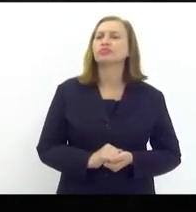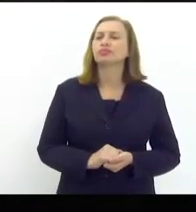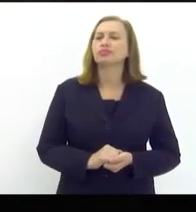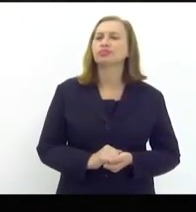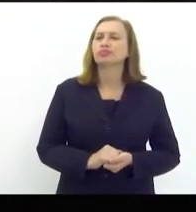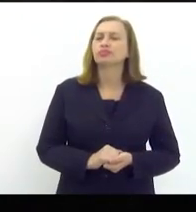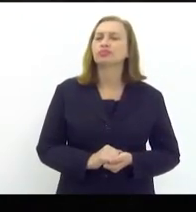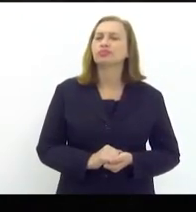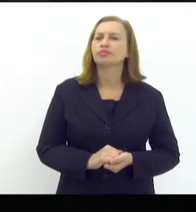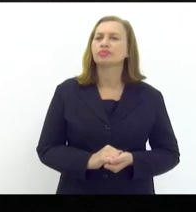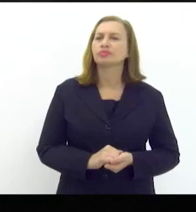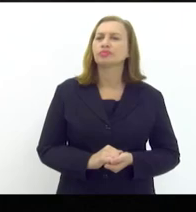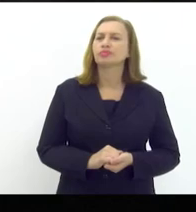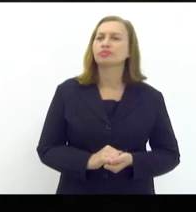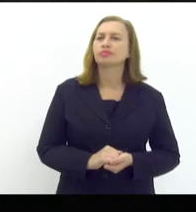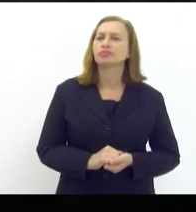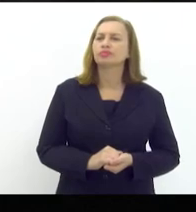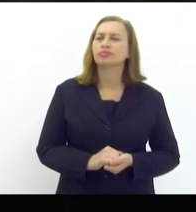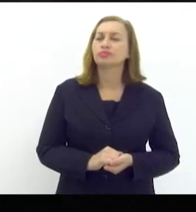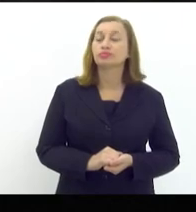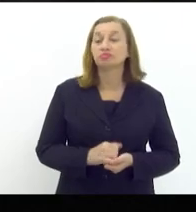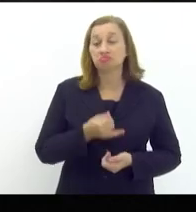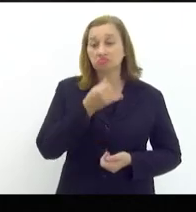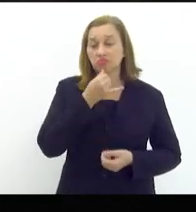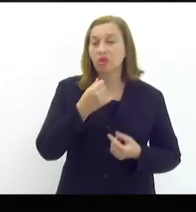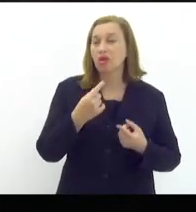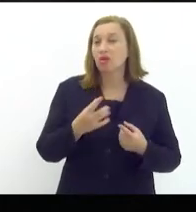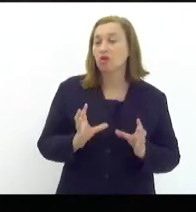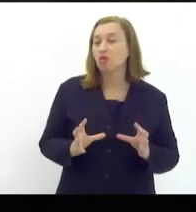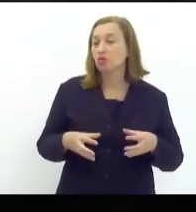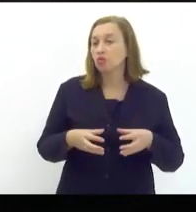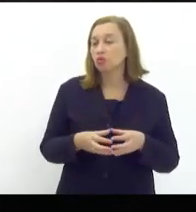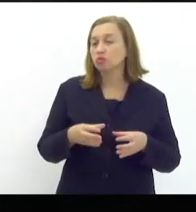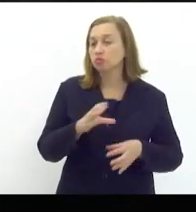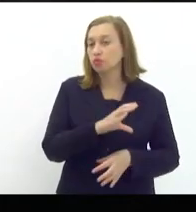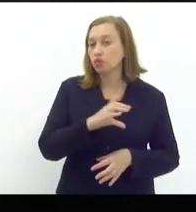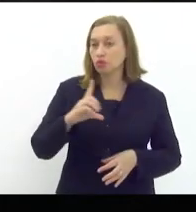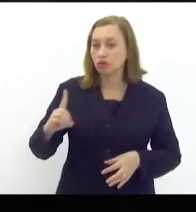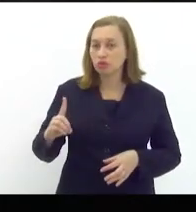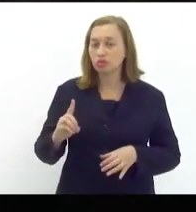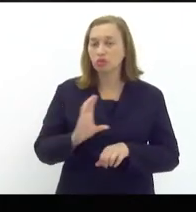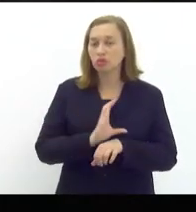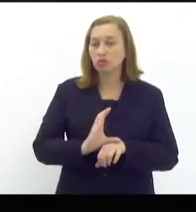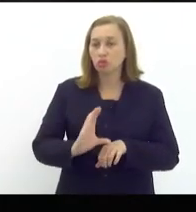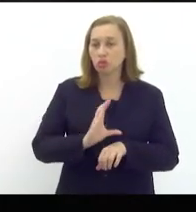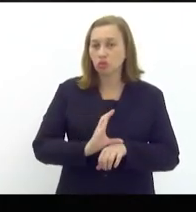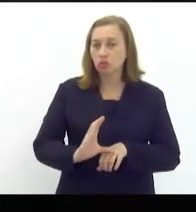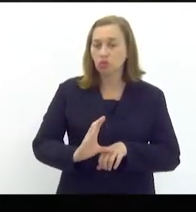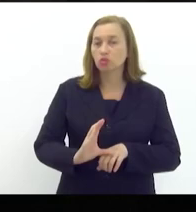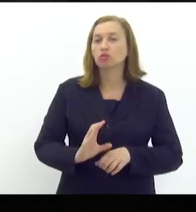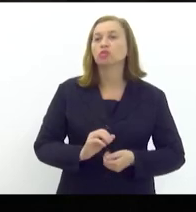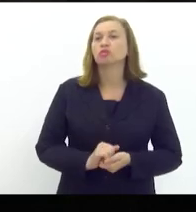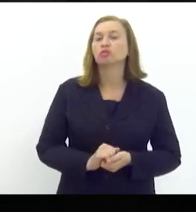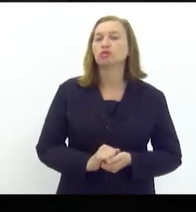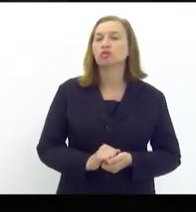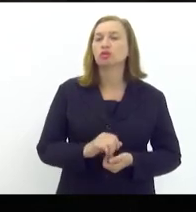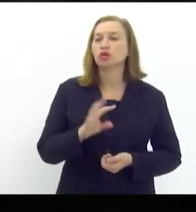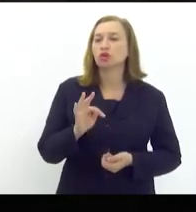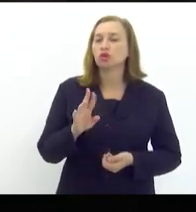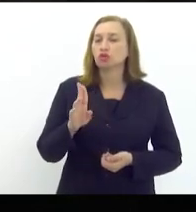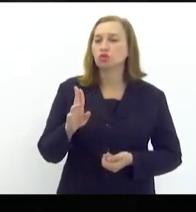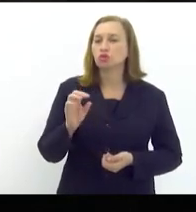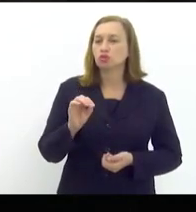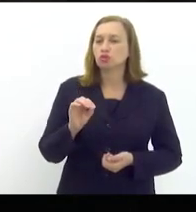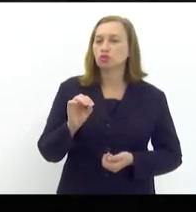CCR tá alarmante então o coletivo de coordenadores do curso e da tutoria